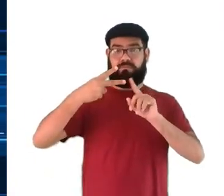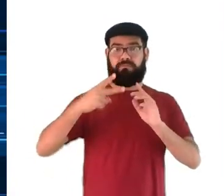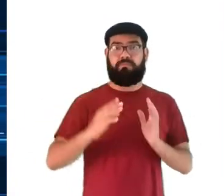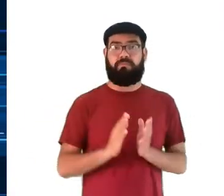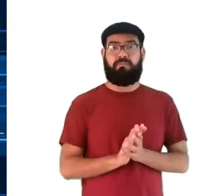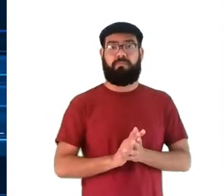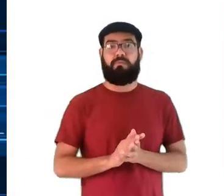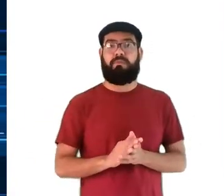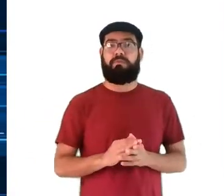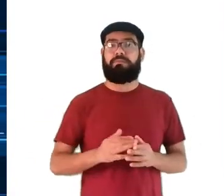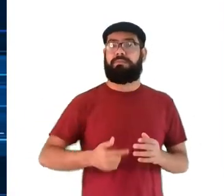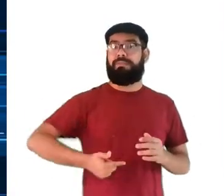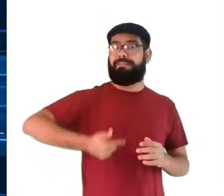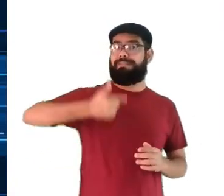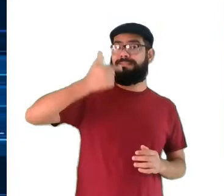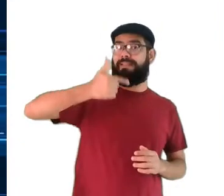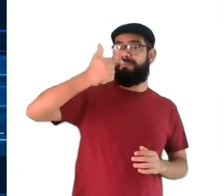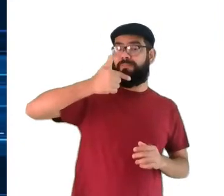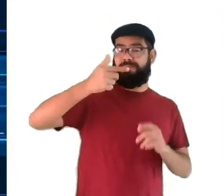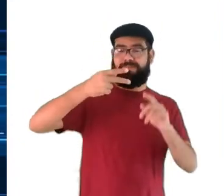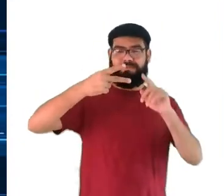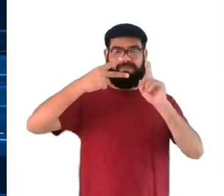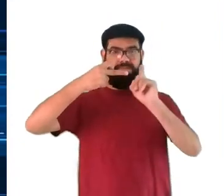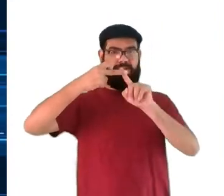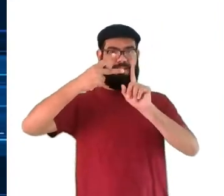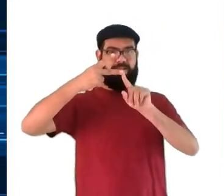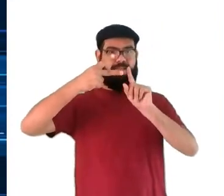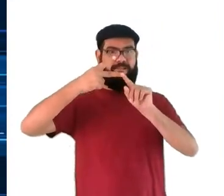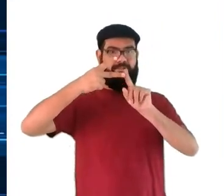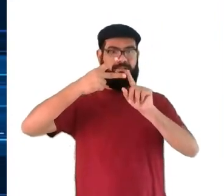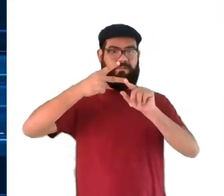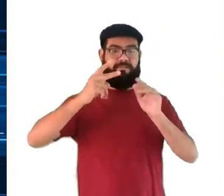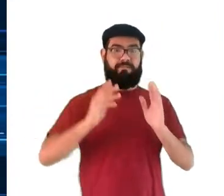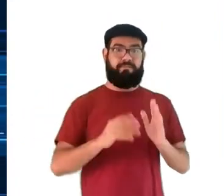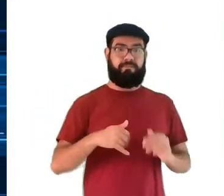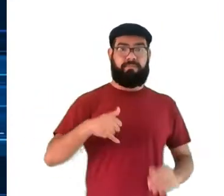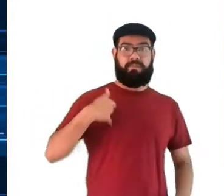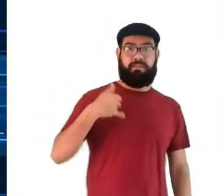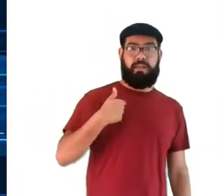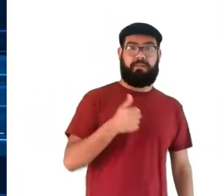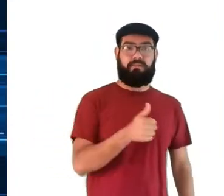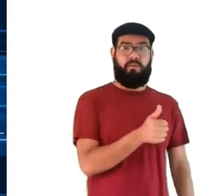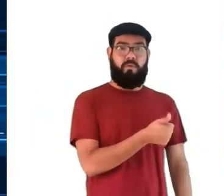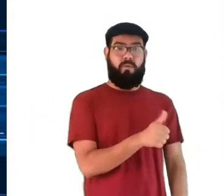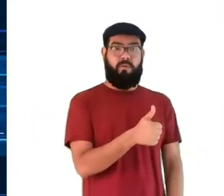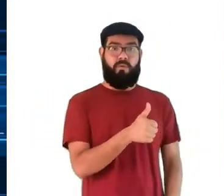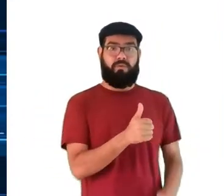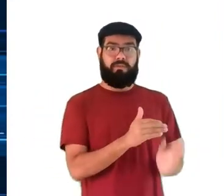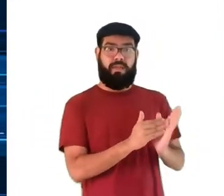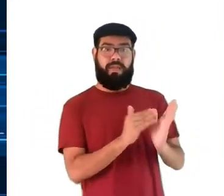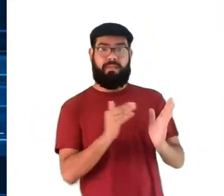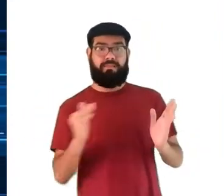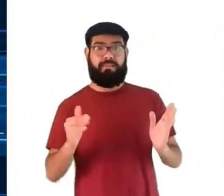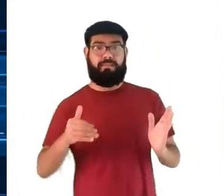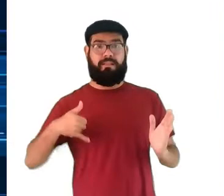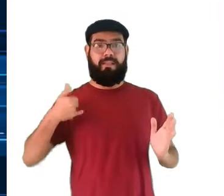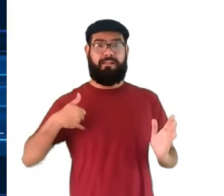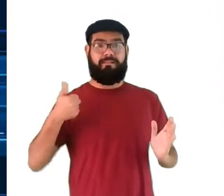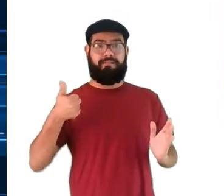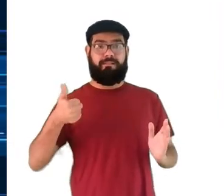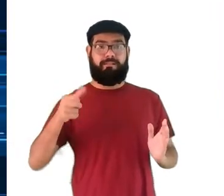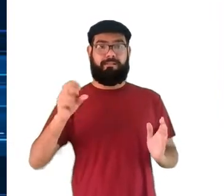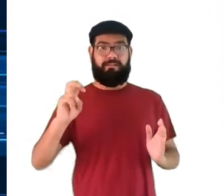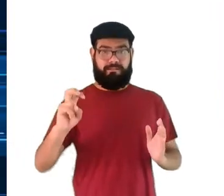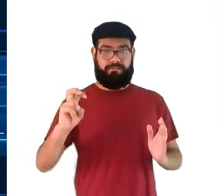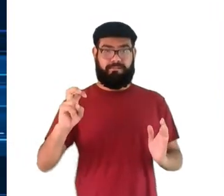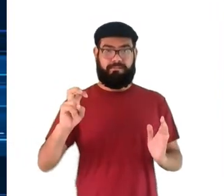segunda etapa da adolescência, que vai dos 11 aos 15 anos. Então, a segunda